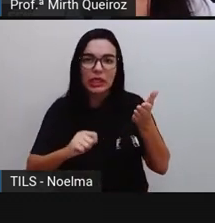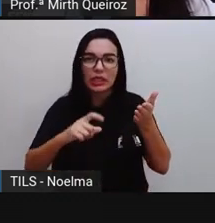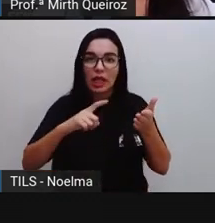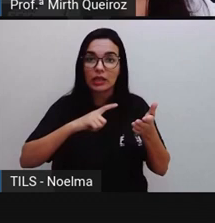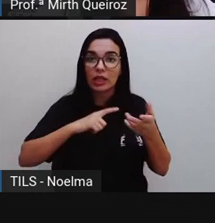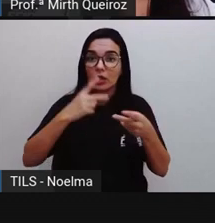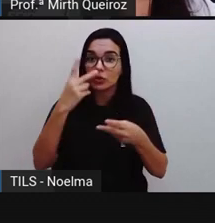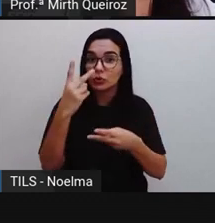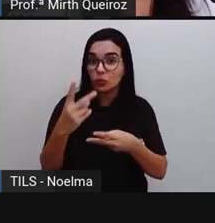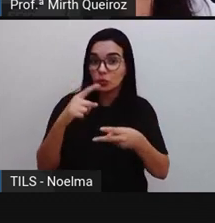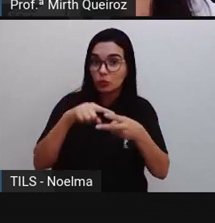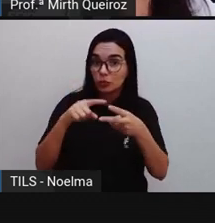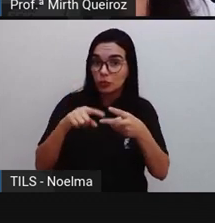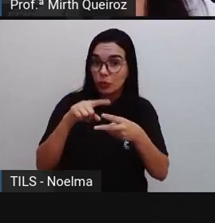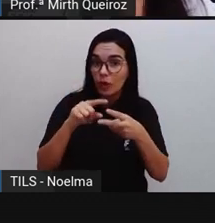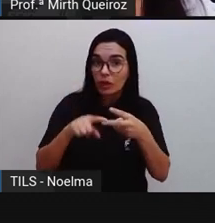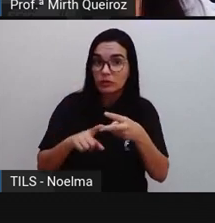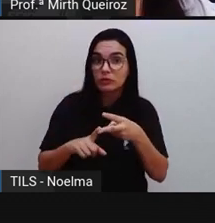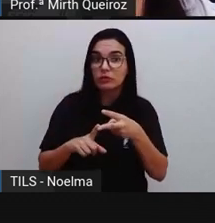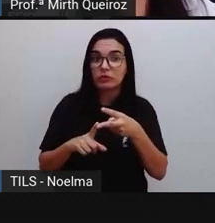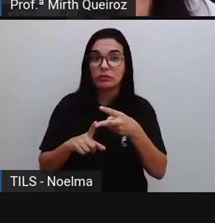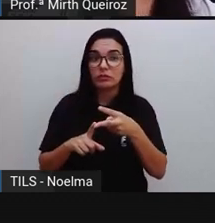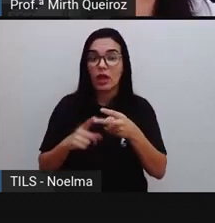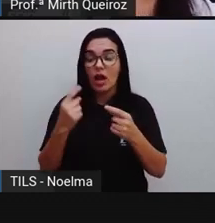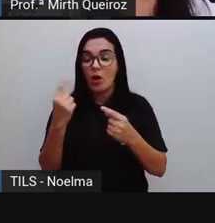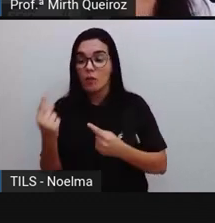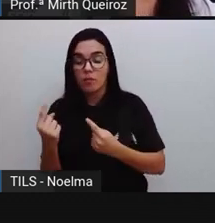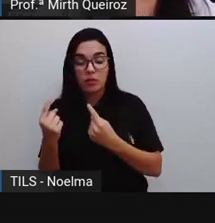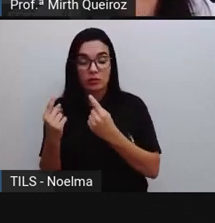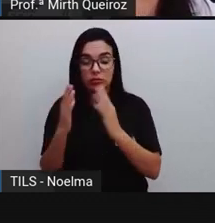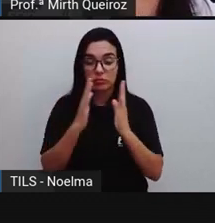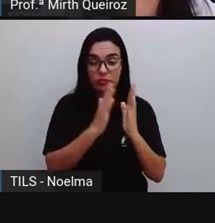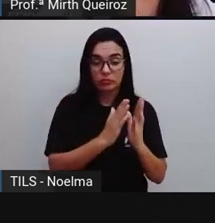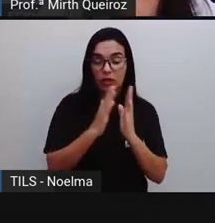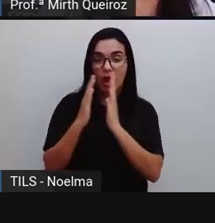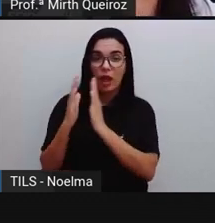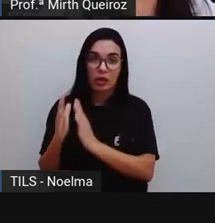duas vezes, por uma ao lado da outra, né?